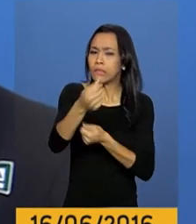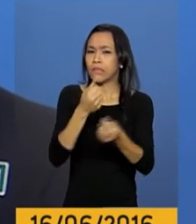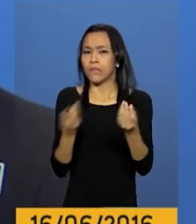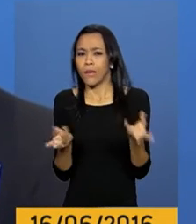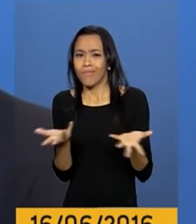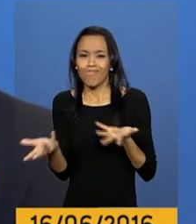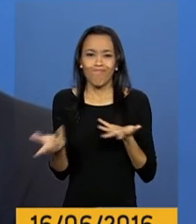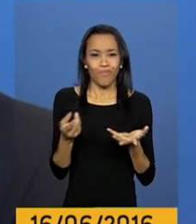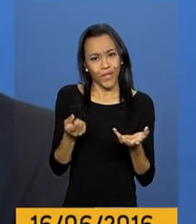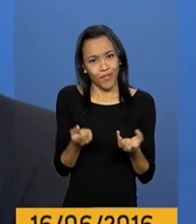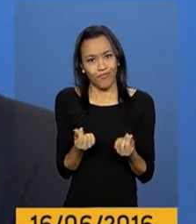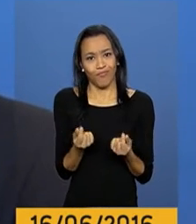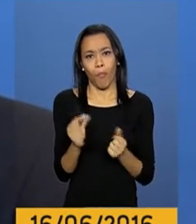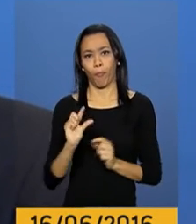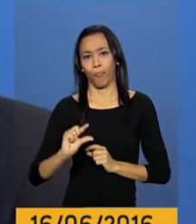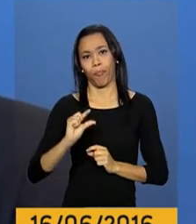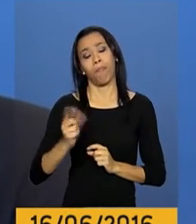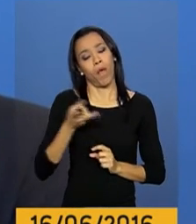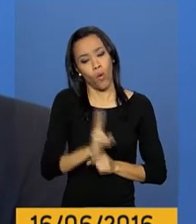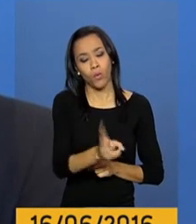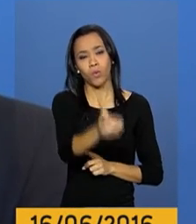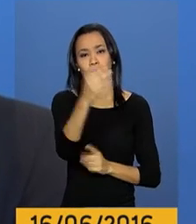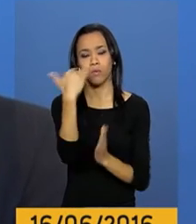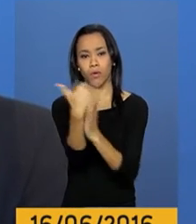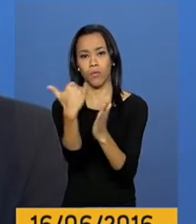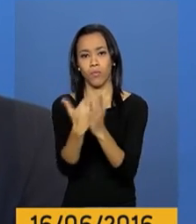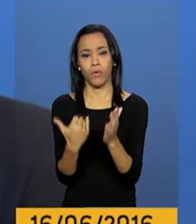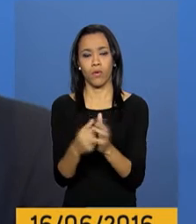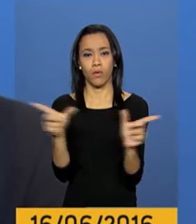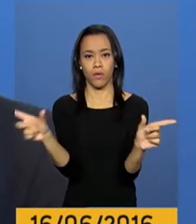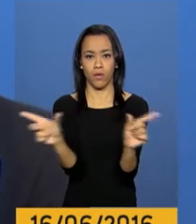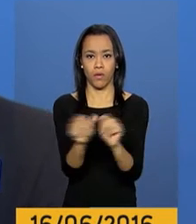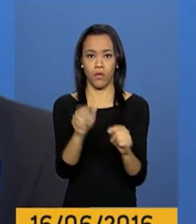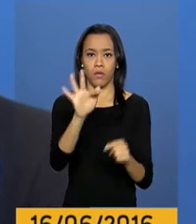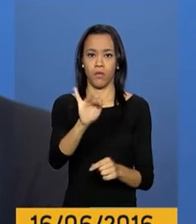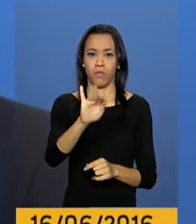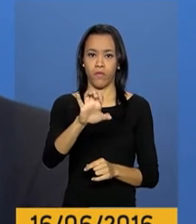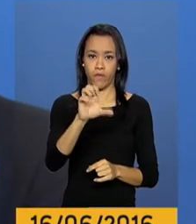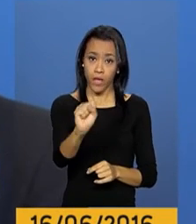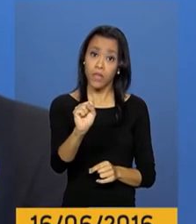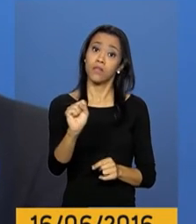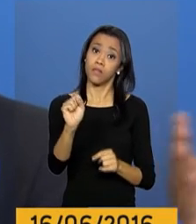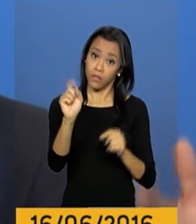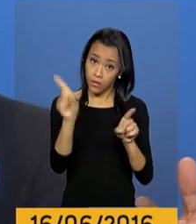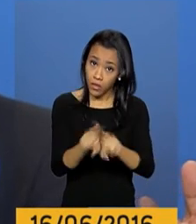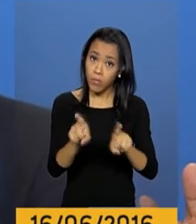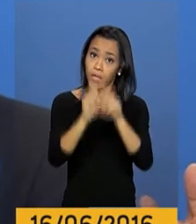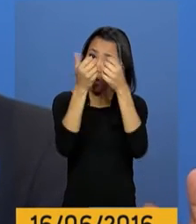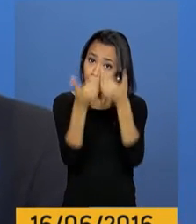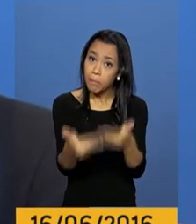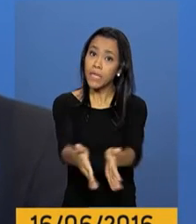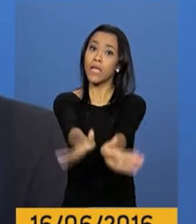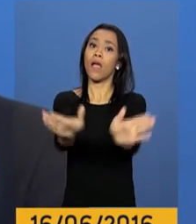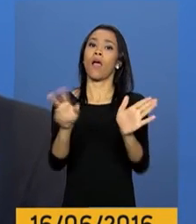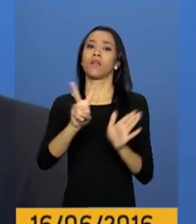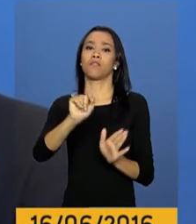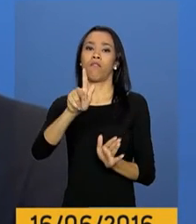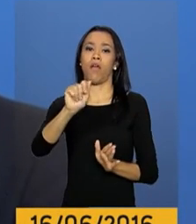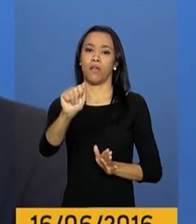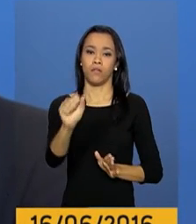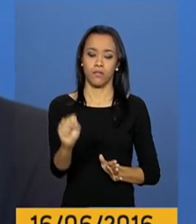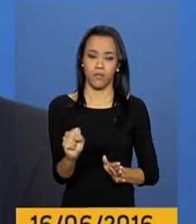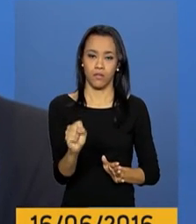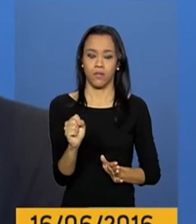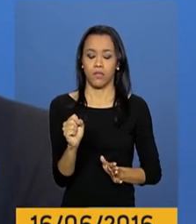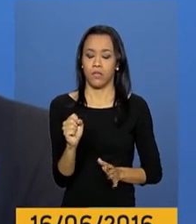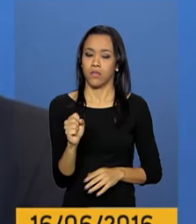orçamentária que permitisse a continuidade do programa e ampliação do FIES. Eu quero dizer a vocês o seguinte: se porventura